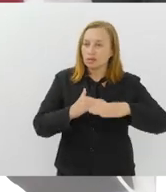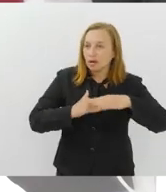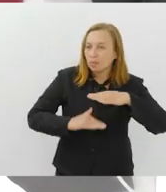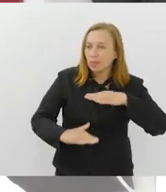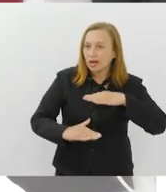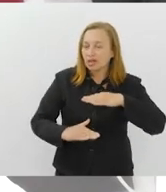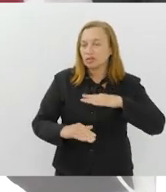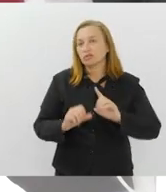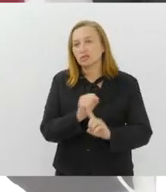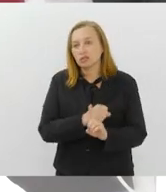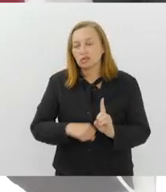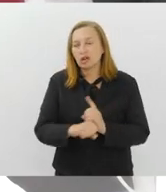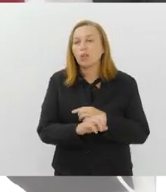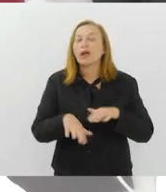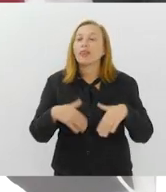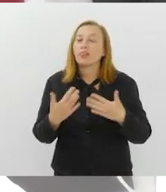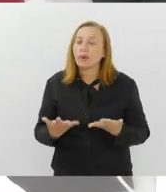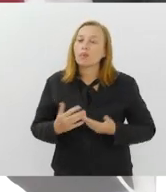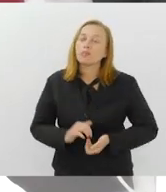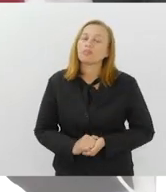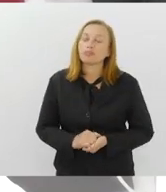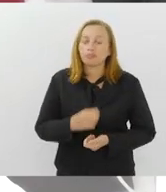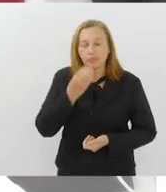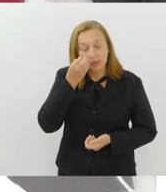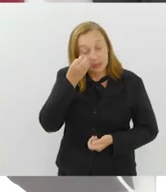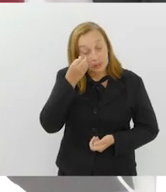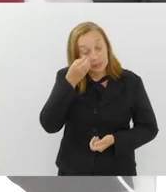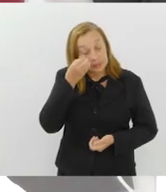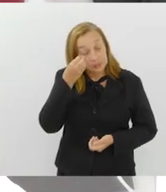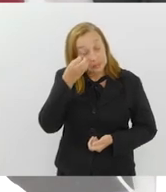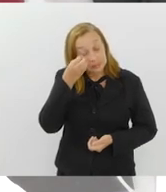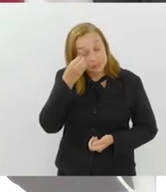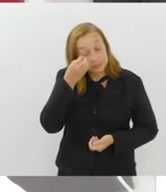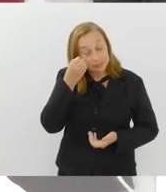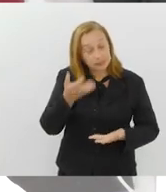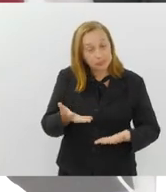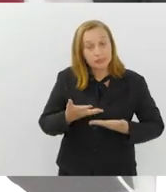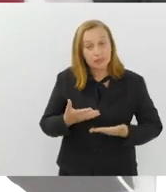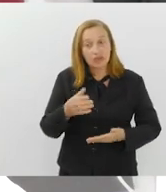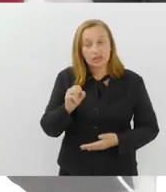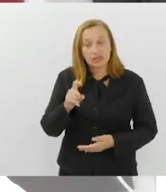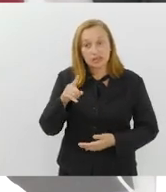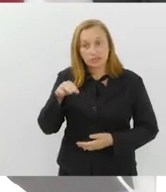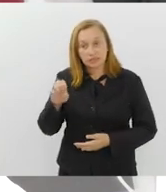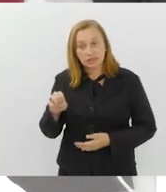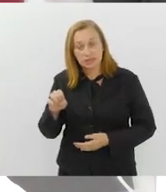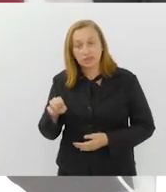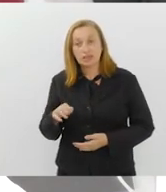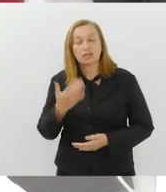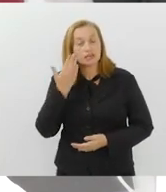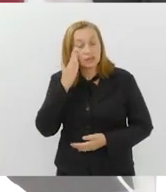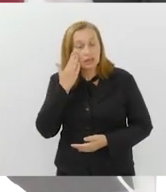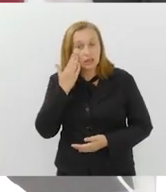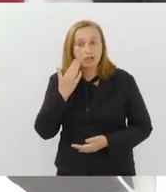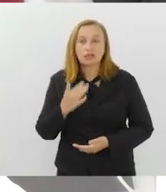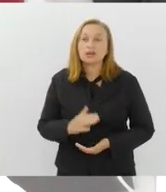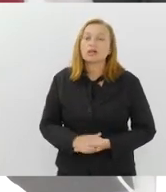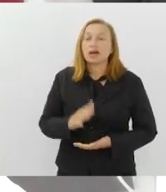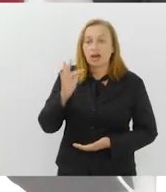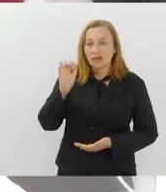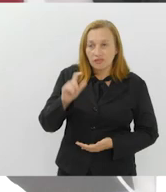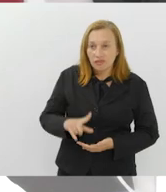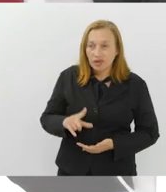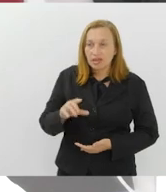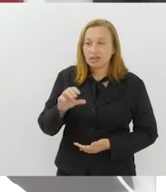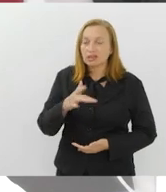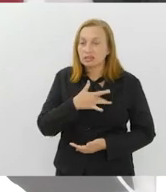desta associação. Portanto, fizemos a convocação da CNSEG, mas entendemos que a FenaSaúde, que também